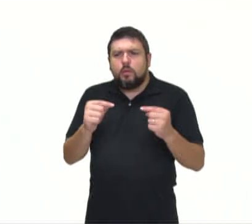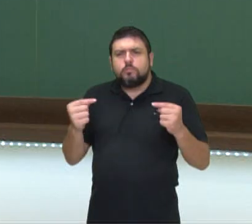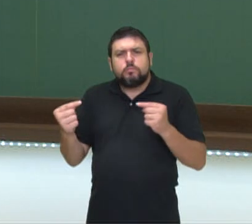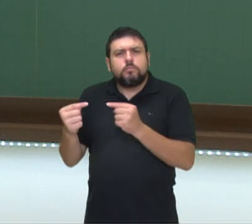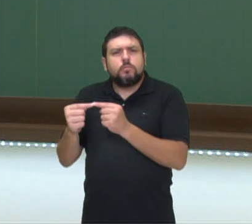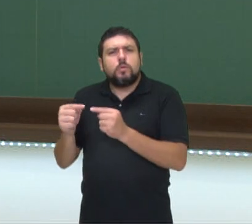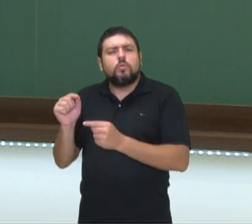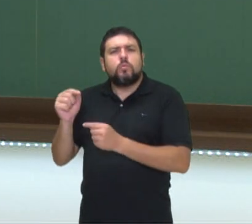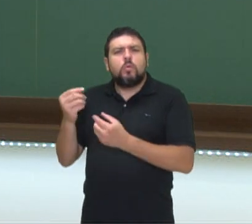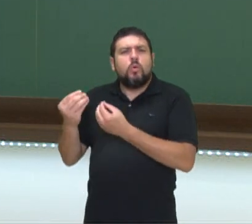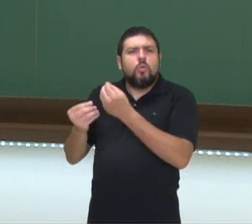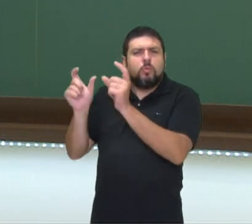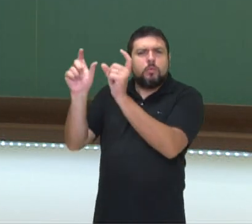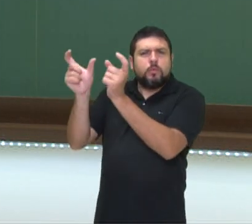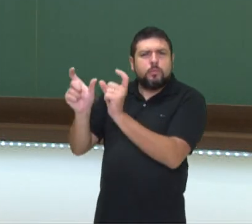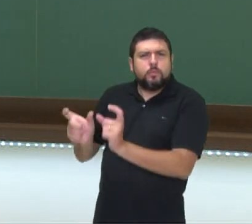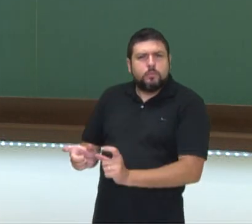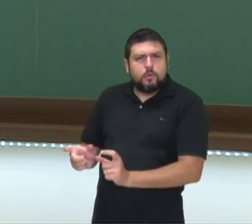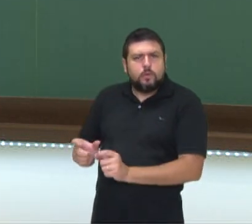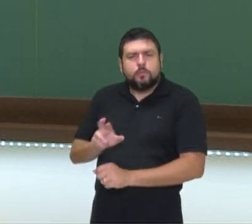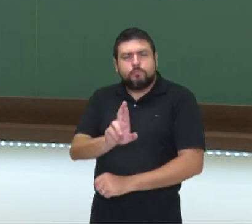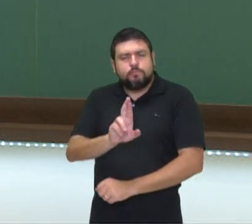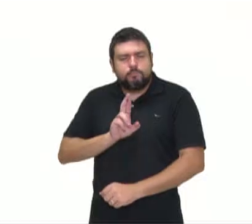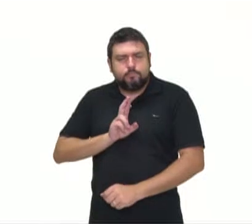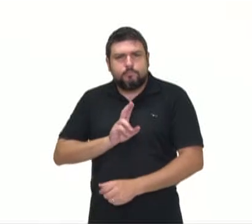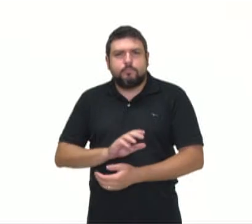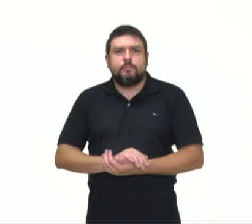são classificadas? Responda.